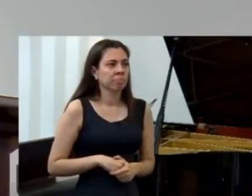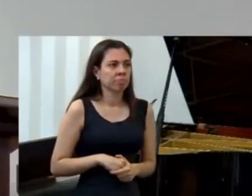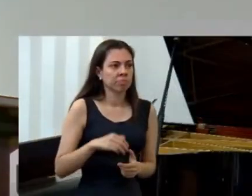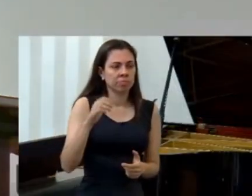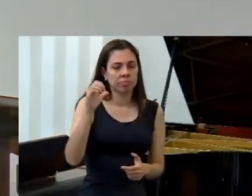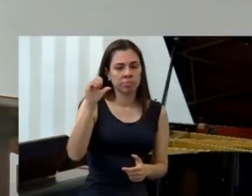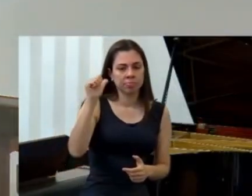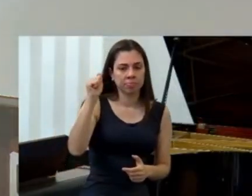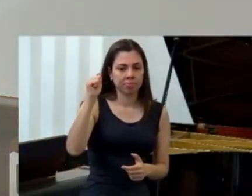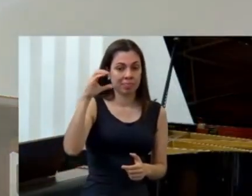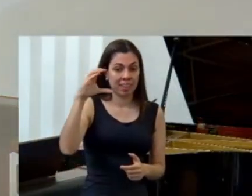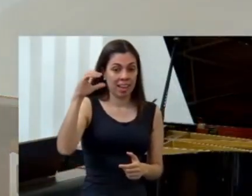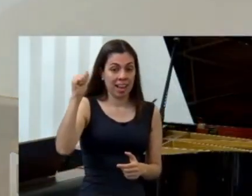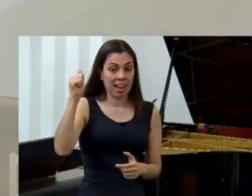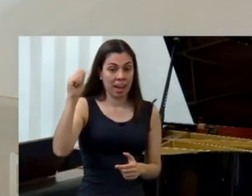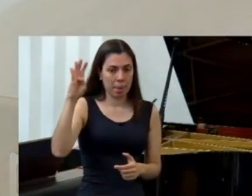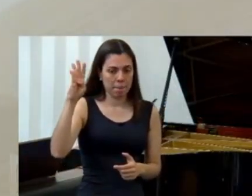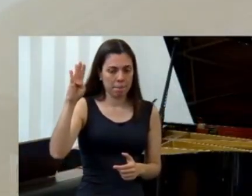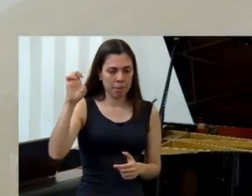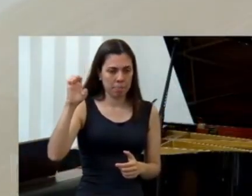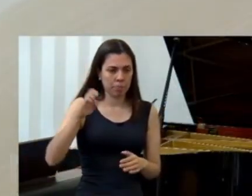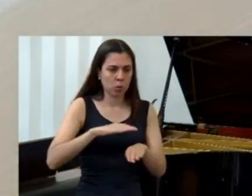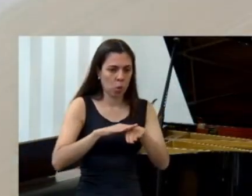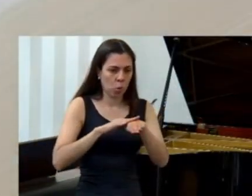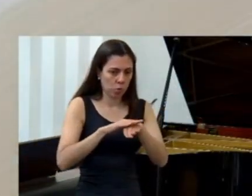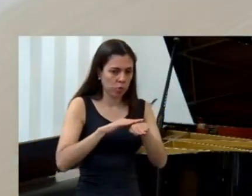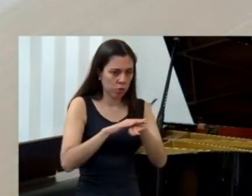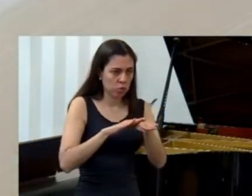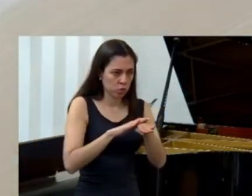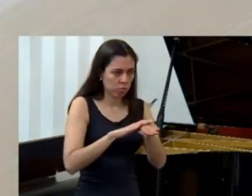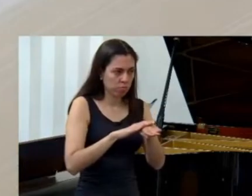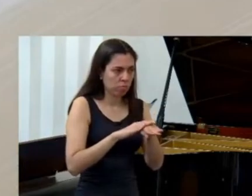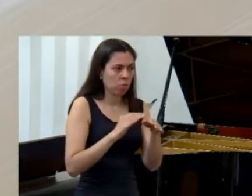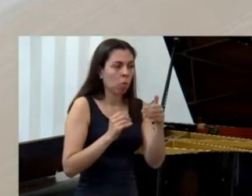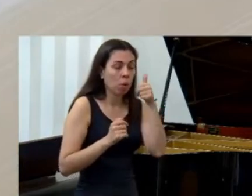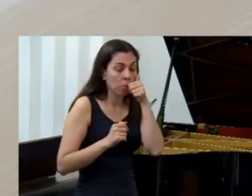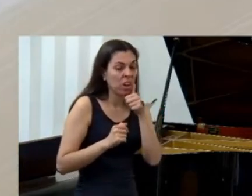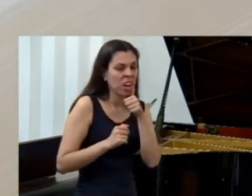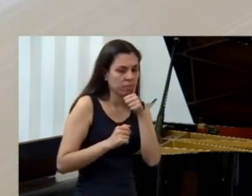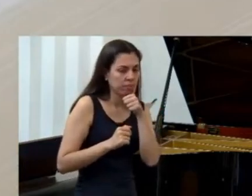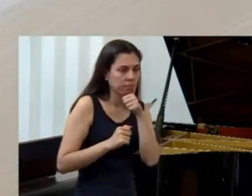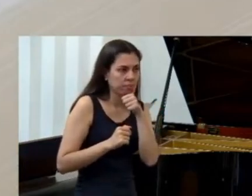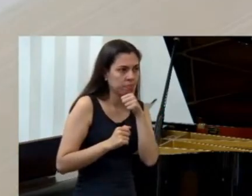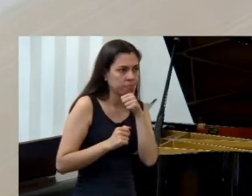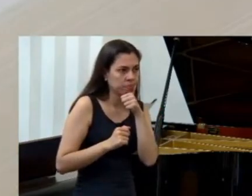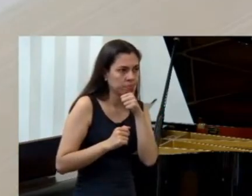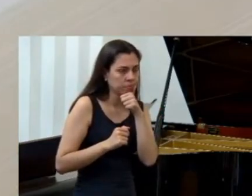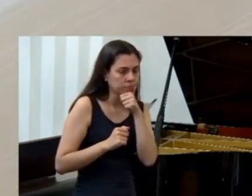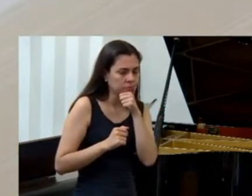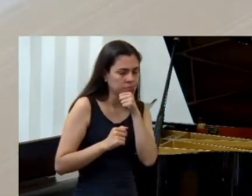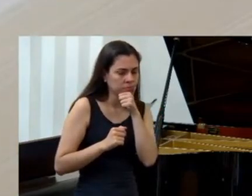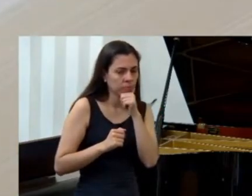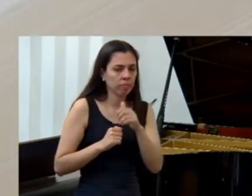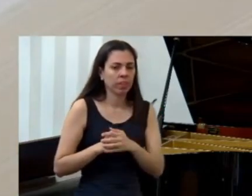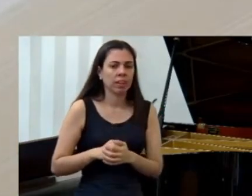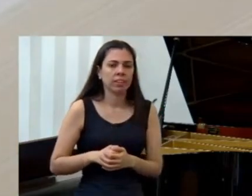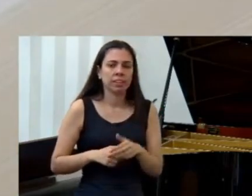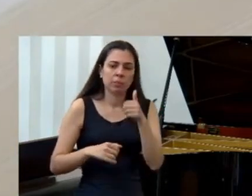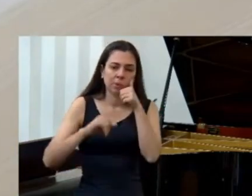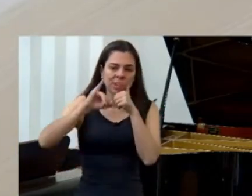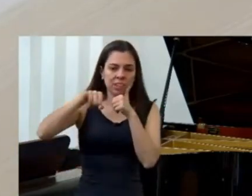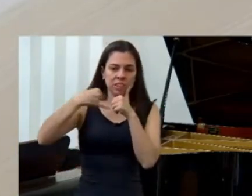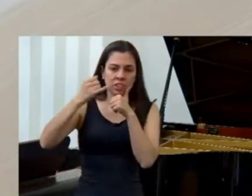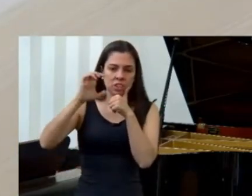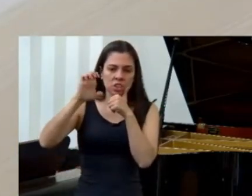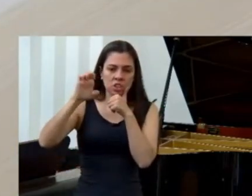Jezabel tudo quanto Elias havia feito, e como mataram todos os profetas à espada. Então Jezabel mandou um mensageiro a